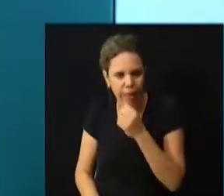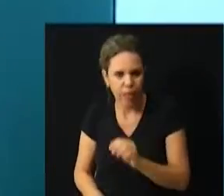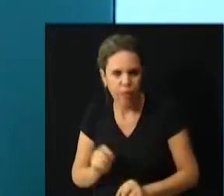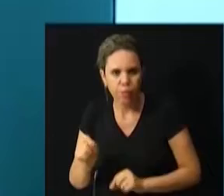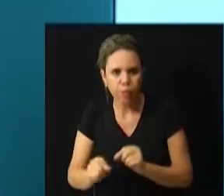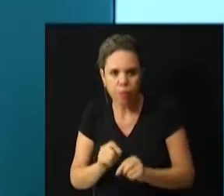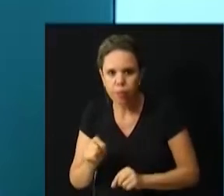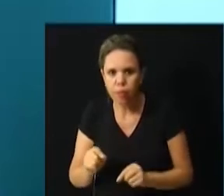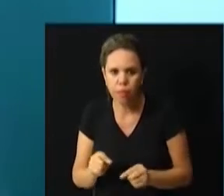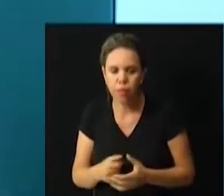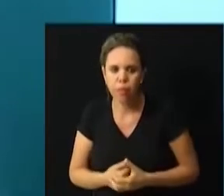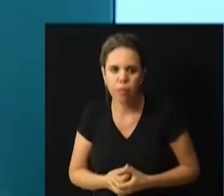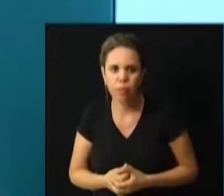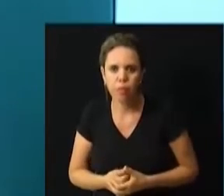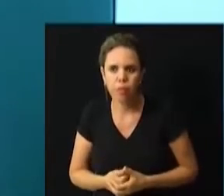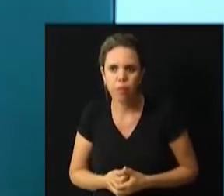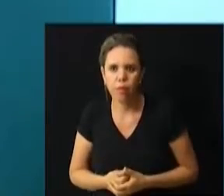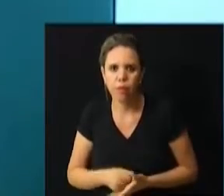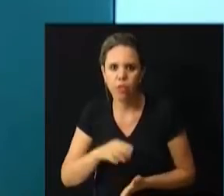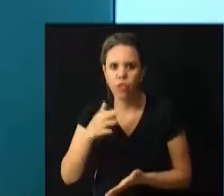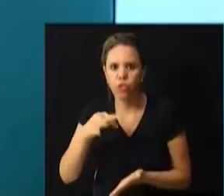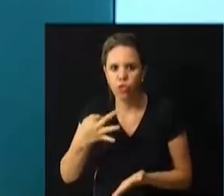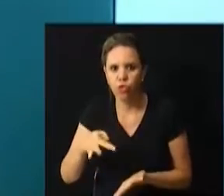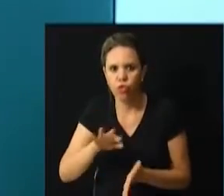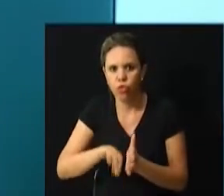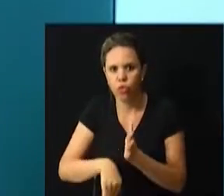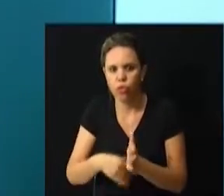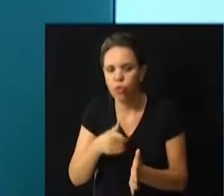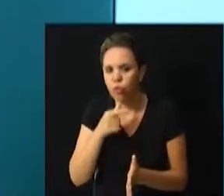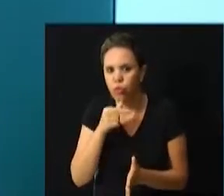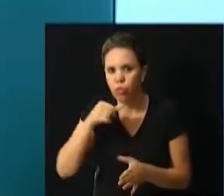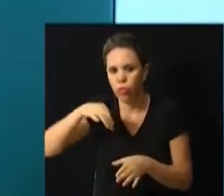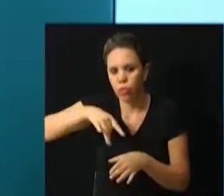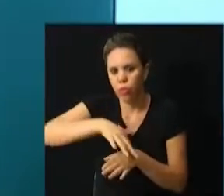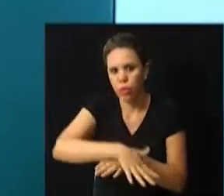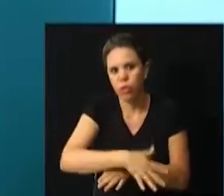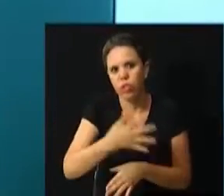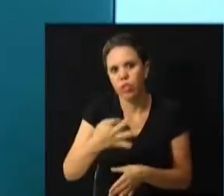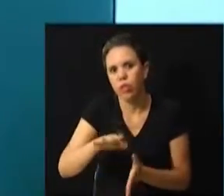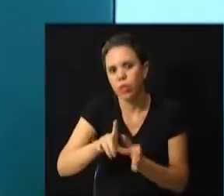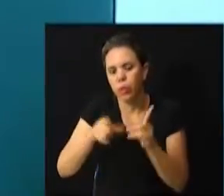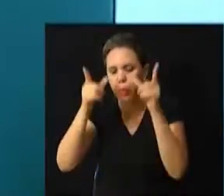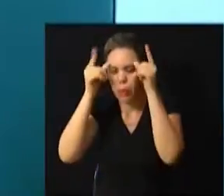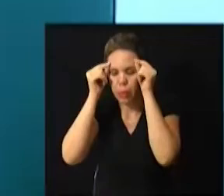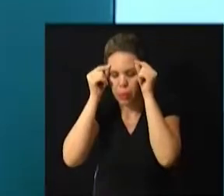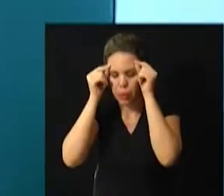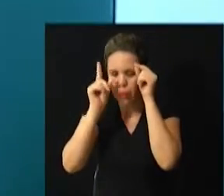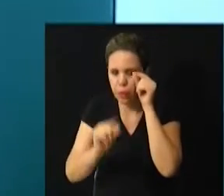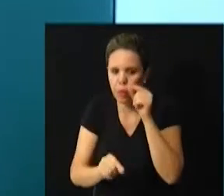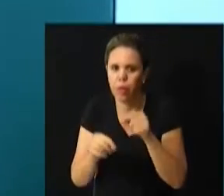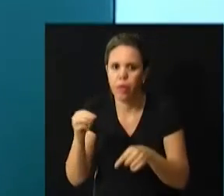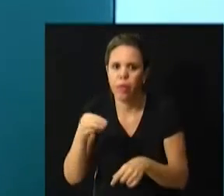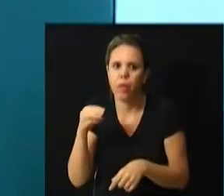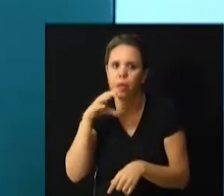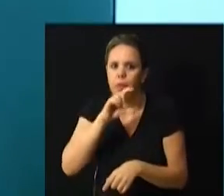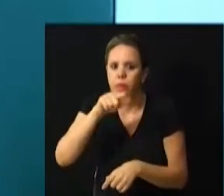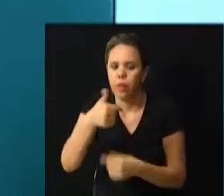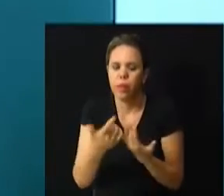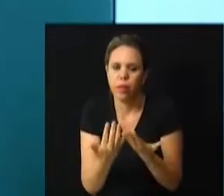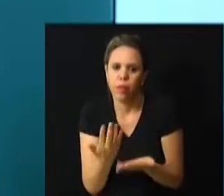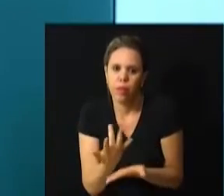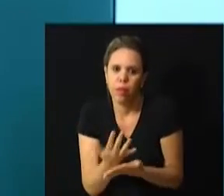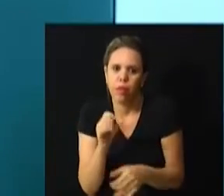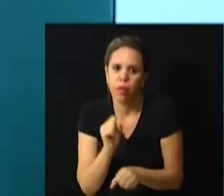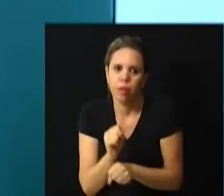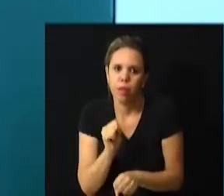O que dá atenua um pouco a dor na criança é jogar água corrente, né? Tá? Aqueles minutos